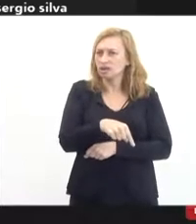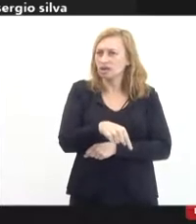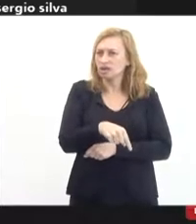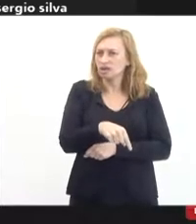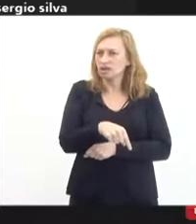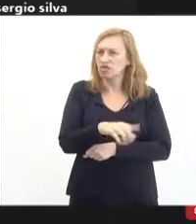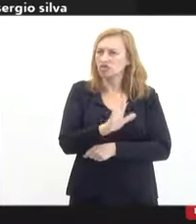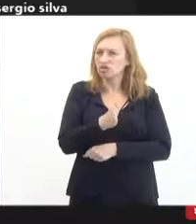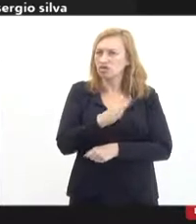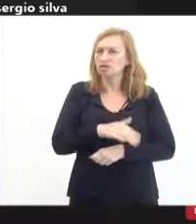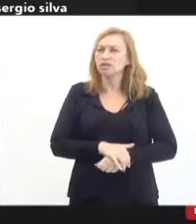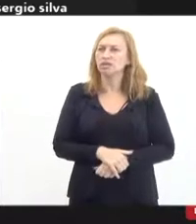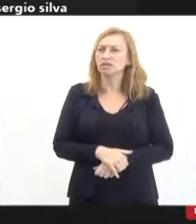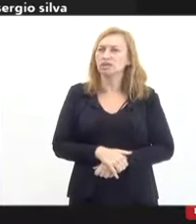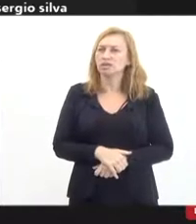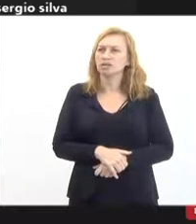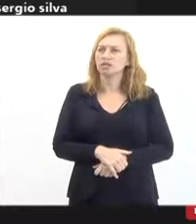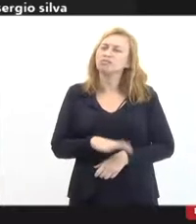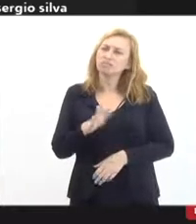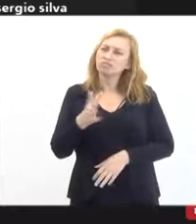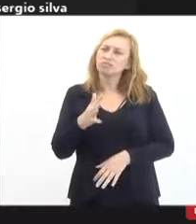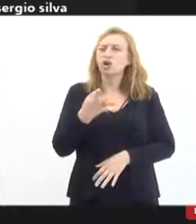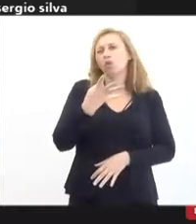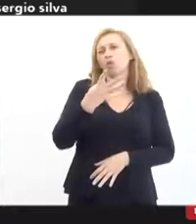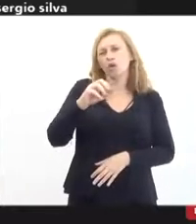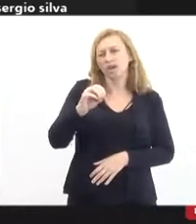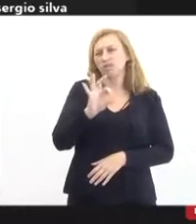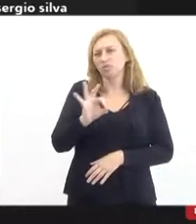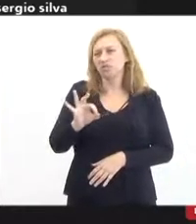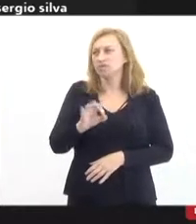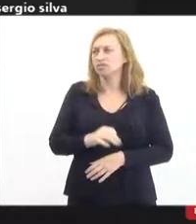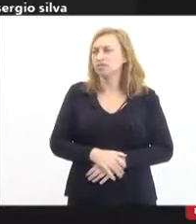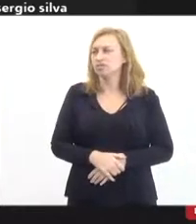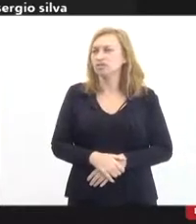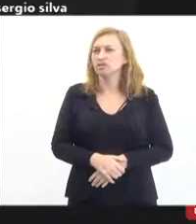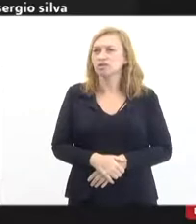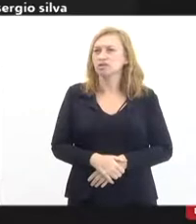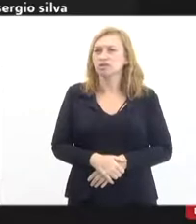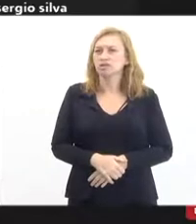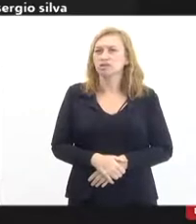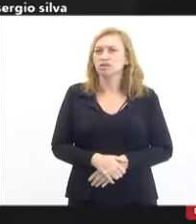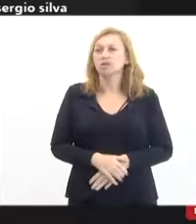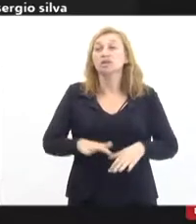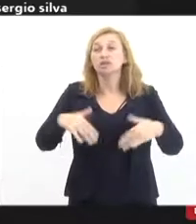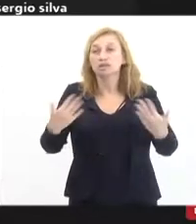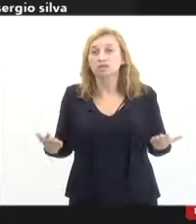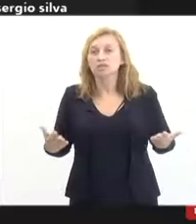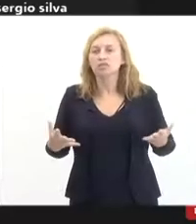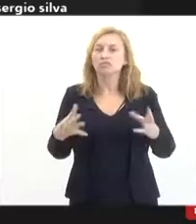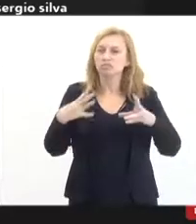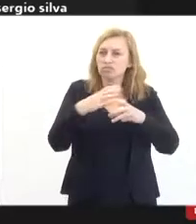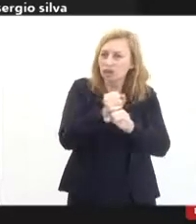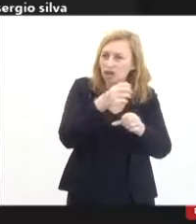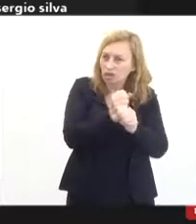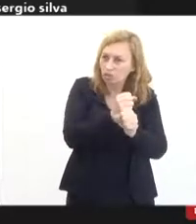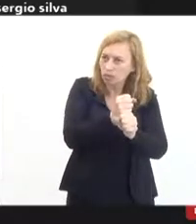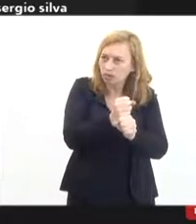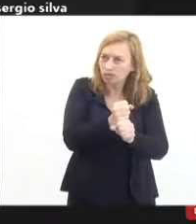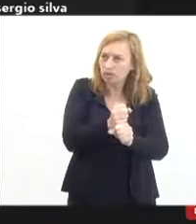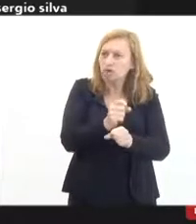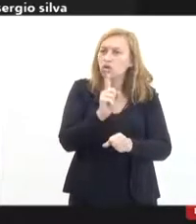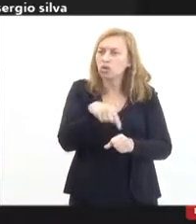fazia a projeção. Então, na média, 40%. Então, quando a gente quer calcular o que